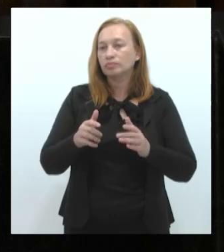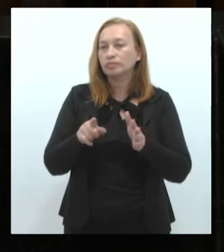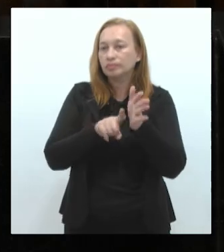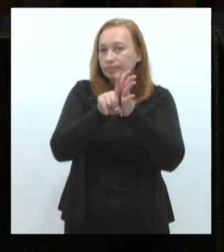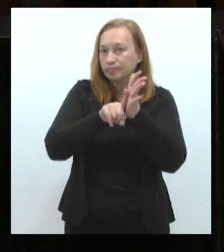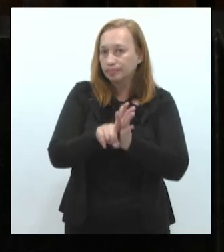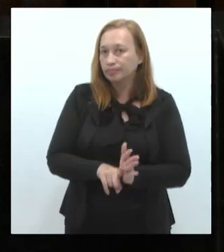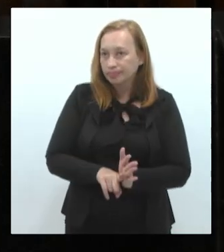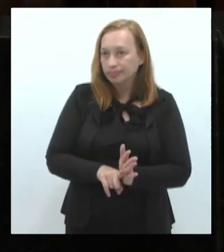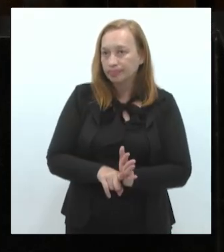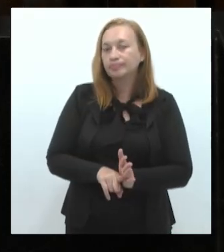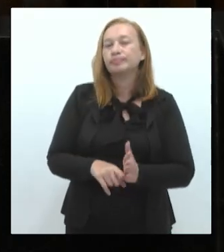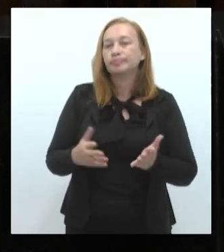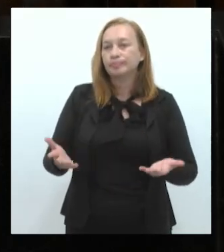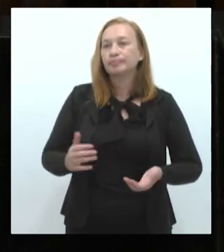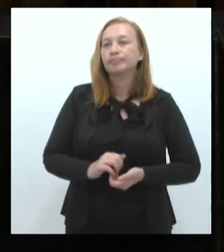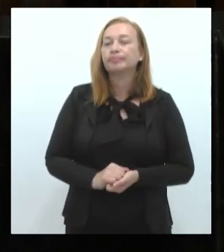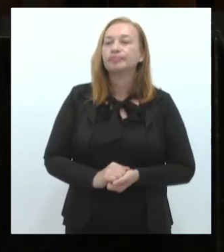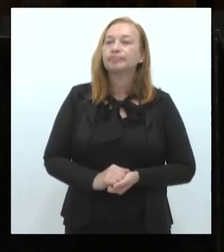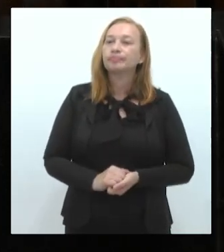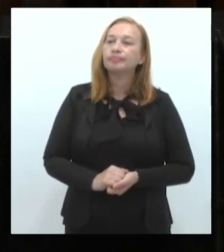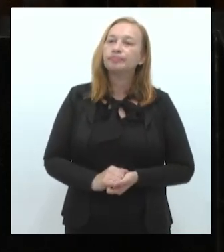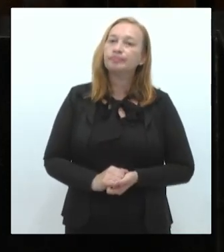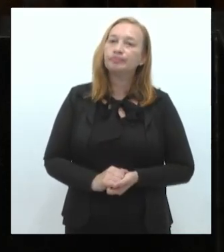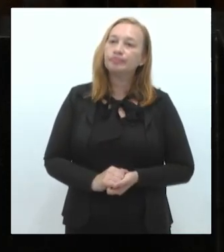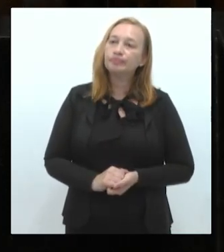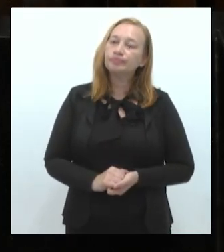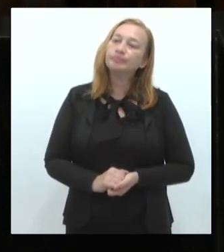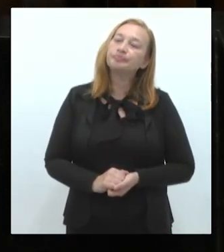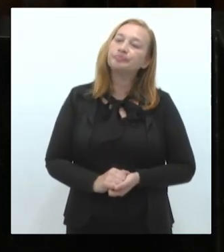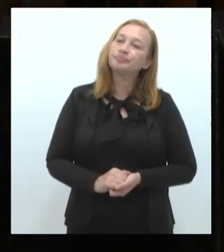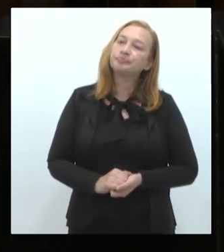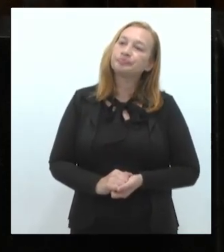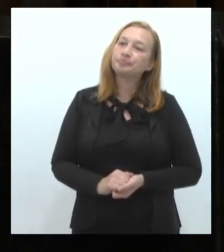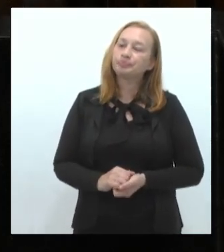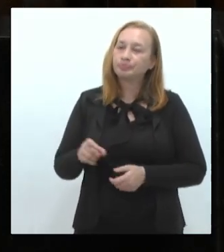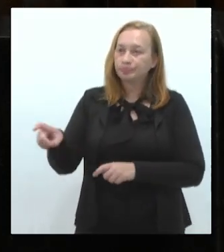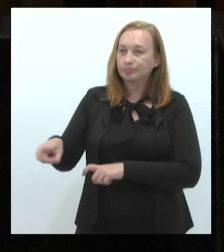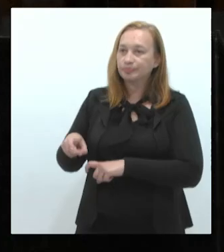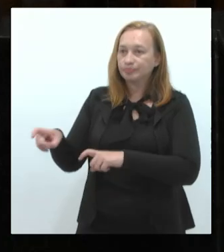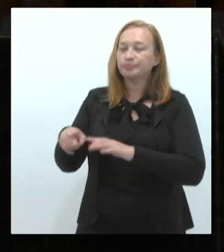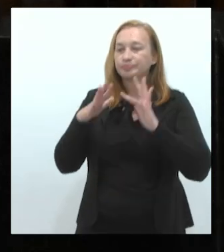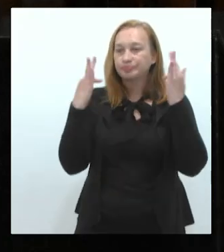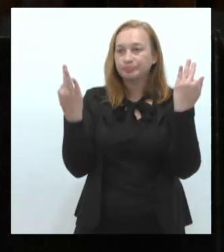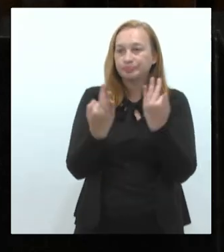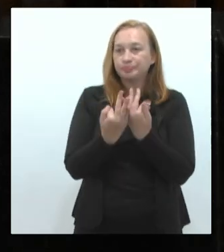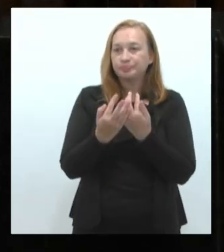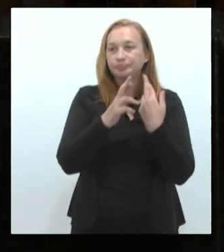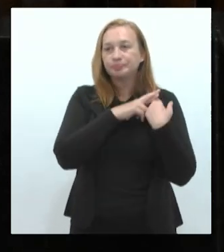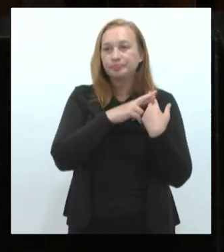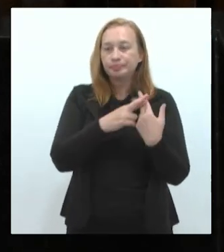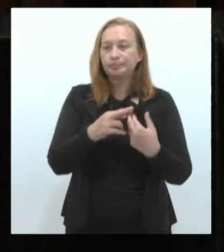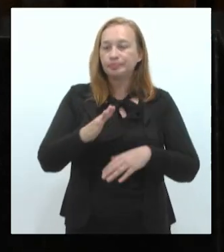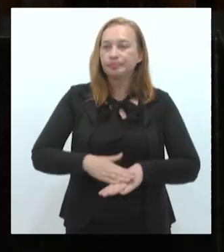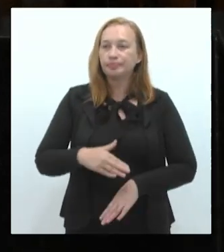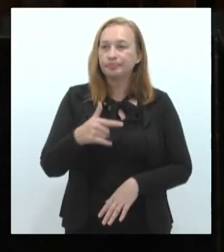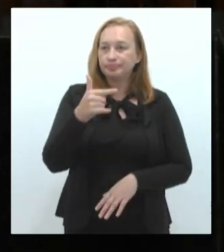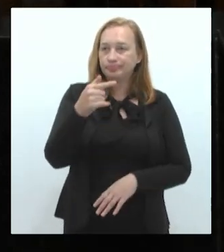pesquisas, entidades de pesquisas no nosso país. A agricultura familiar é responsável por mais